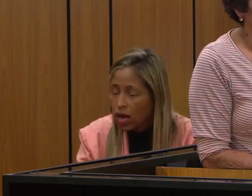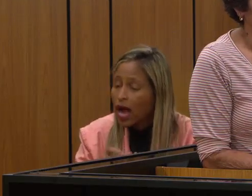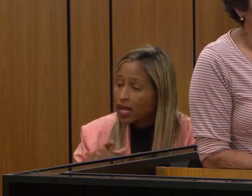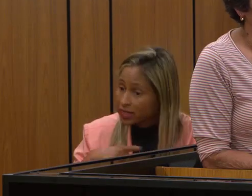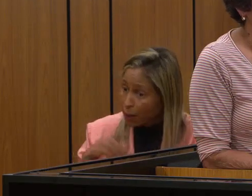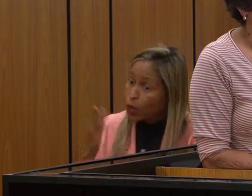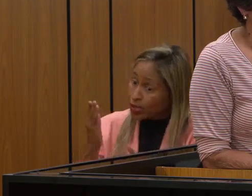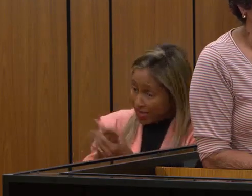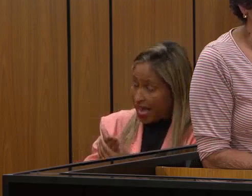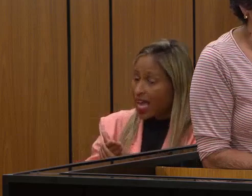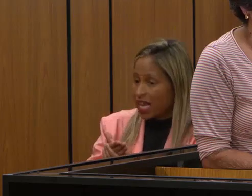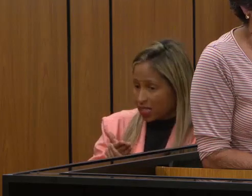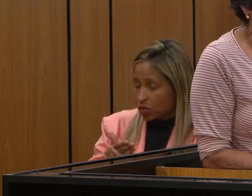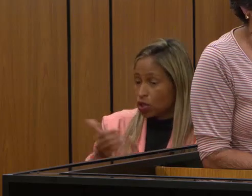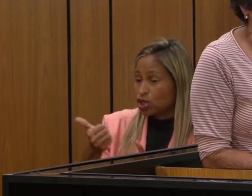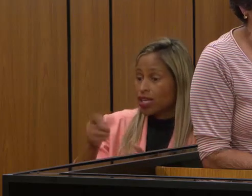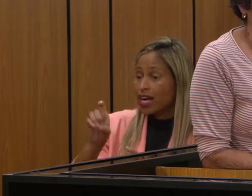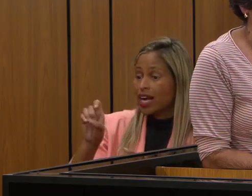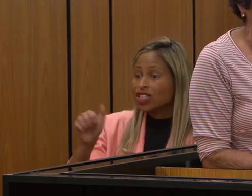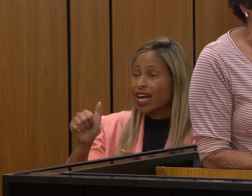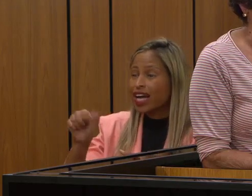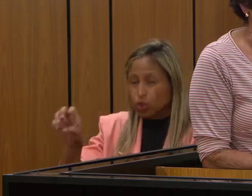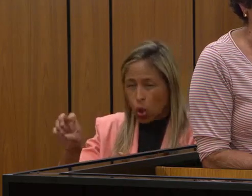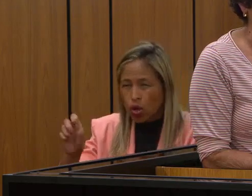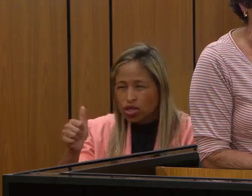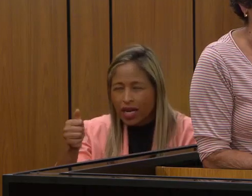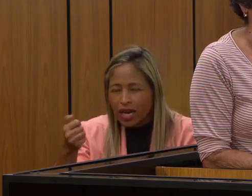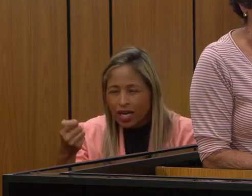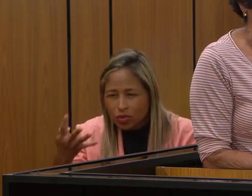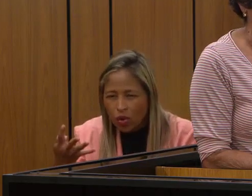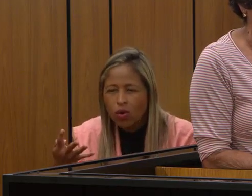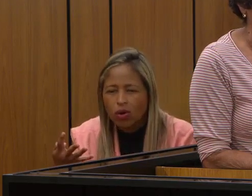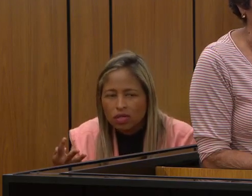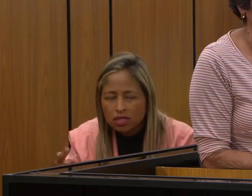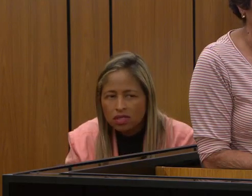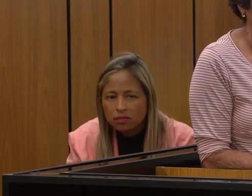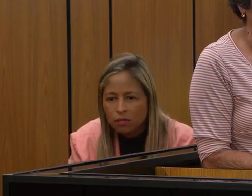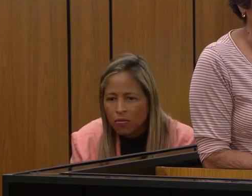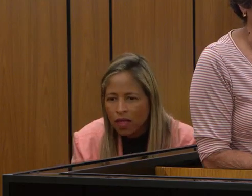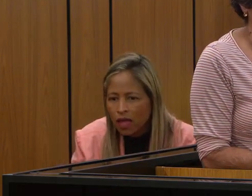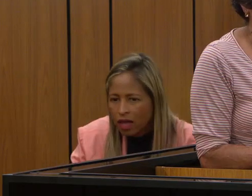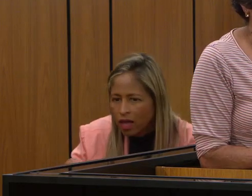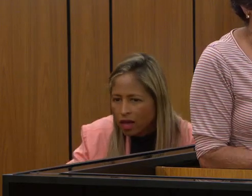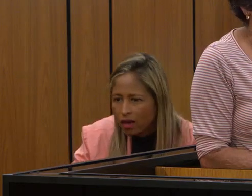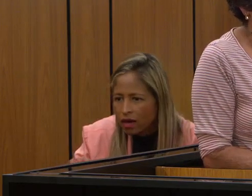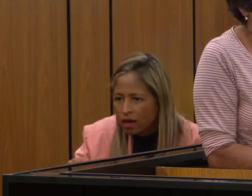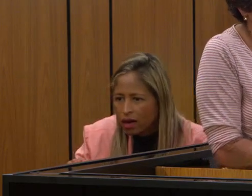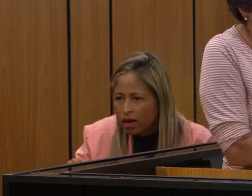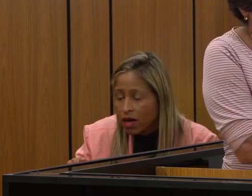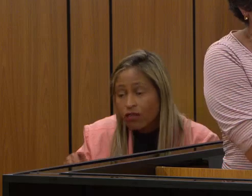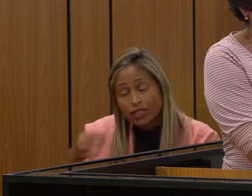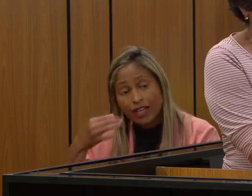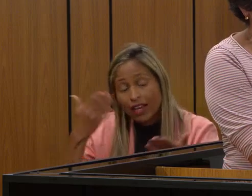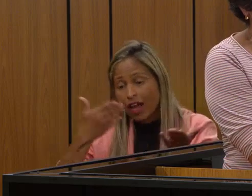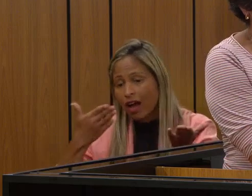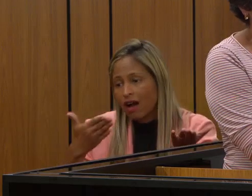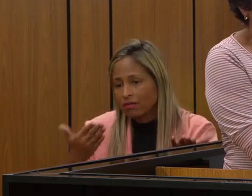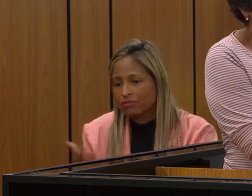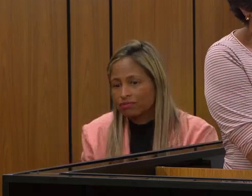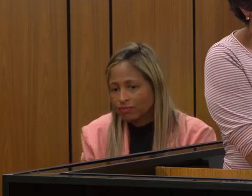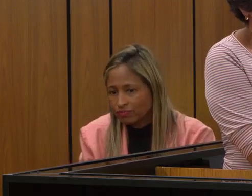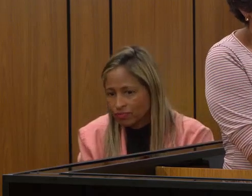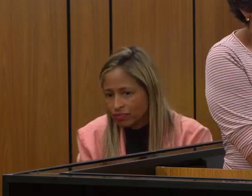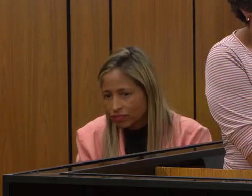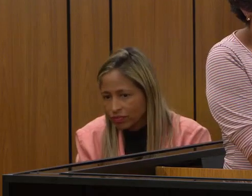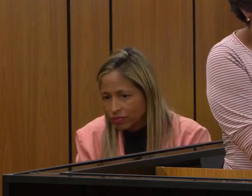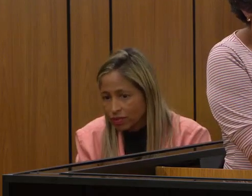audiência para o dia 14 eu vou lá sozinho não sei não sei como vou fazer eu vou lá vou só comparecer porque eles ainda fala